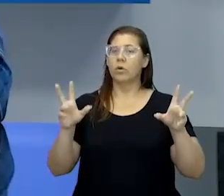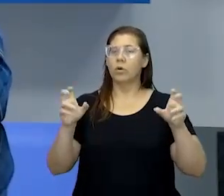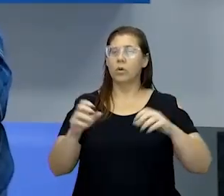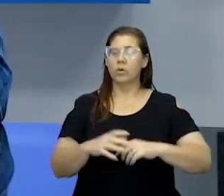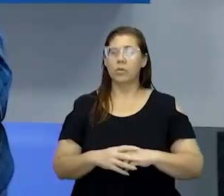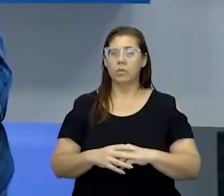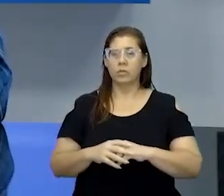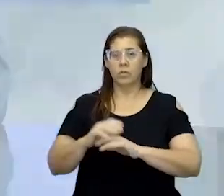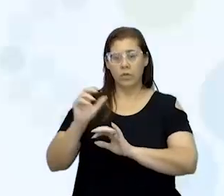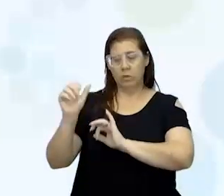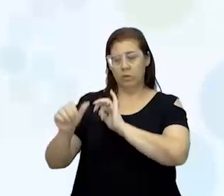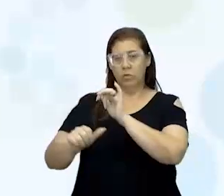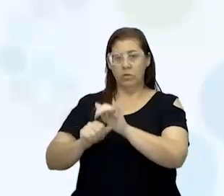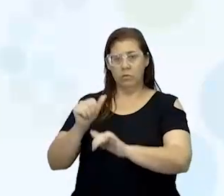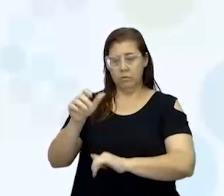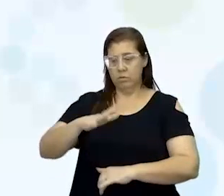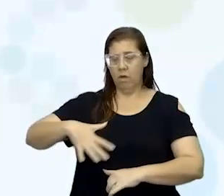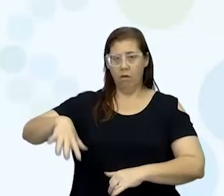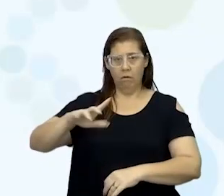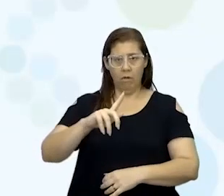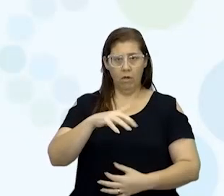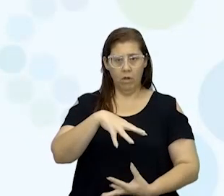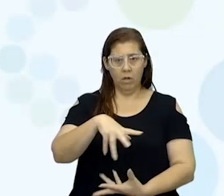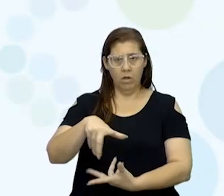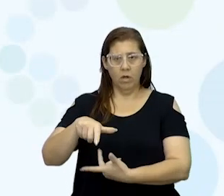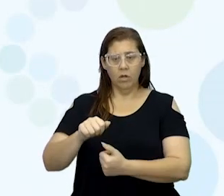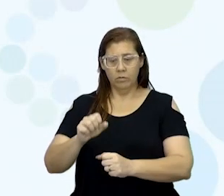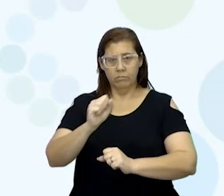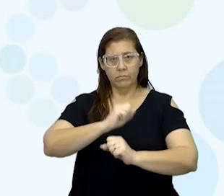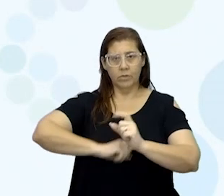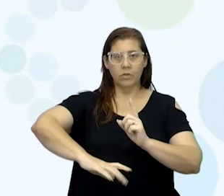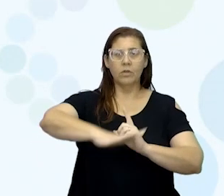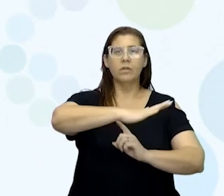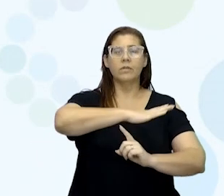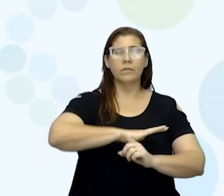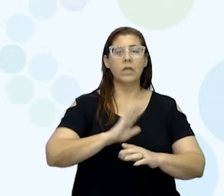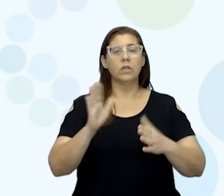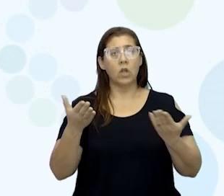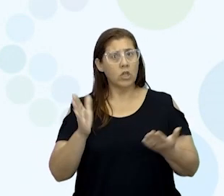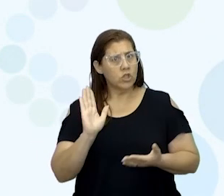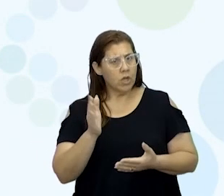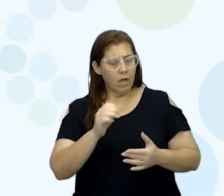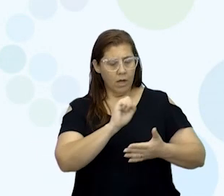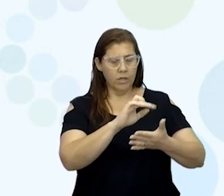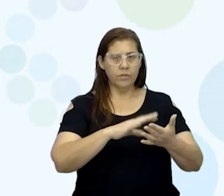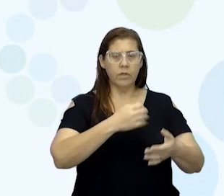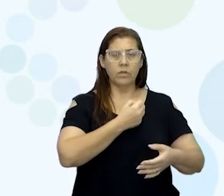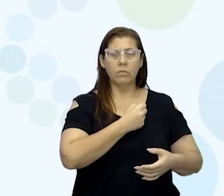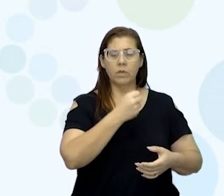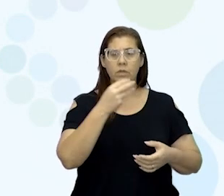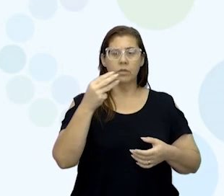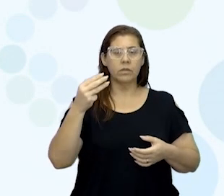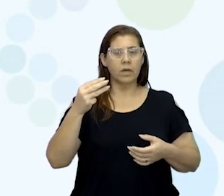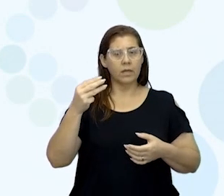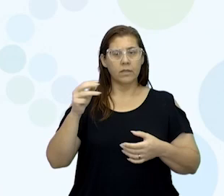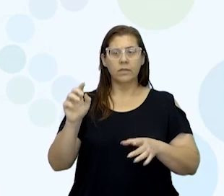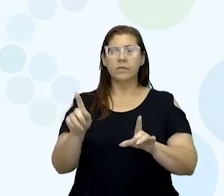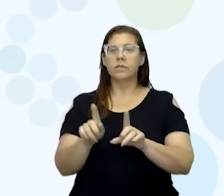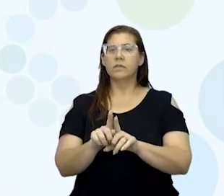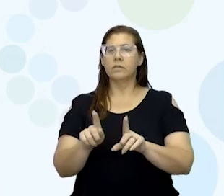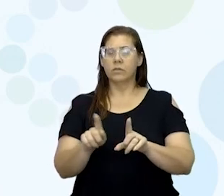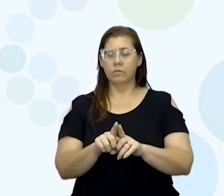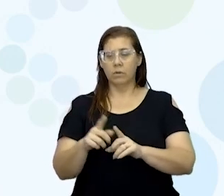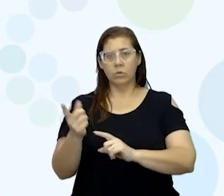as transformações do espaço geográfico e sociedade. Nós já estamos na atividade 3 e também